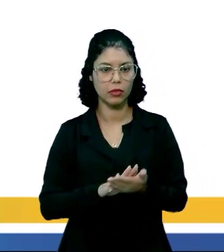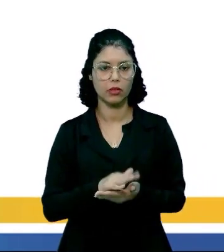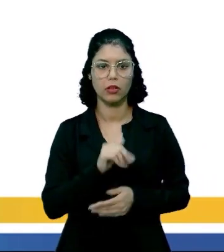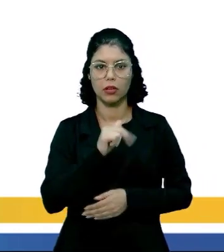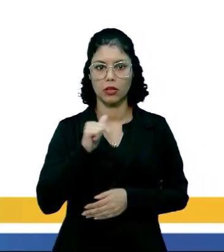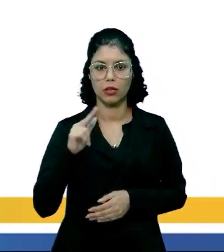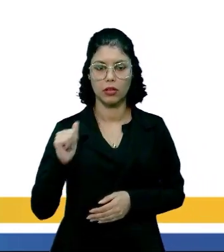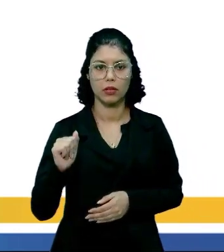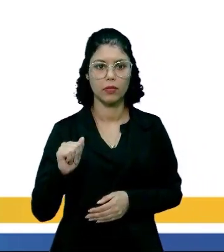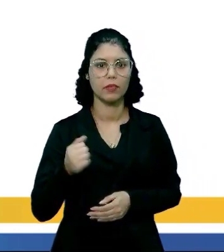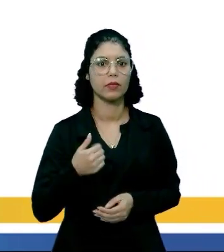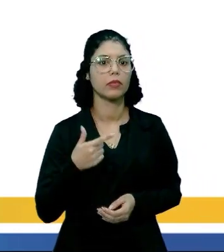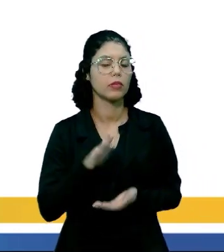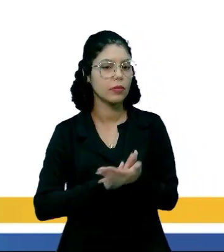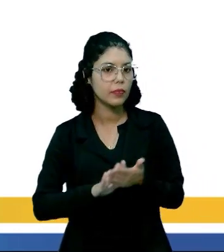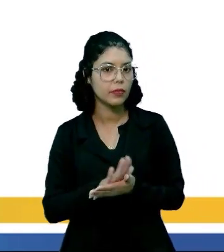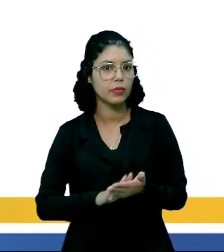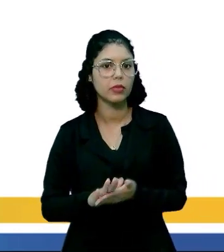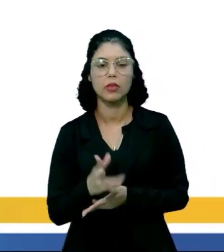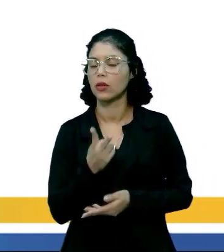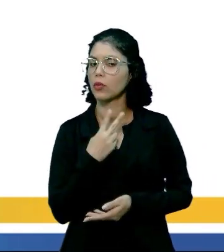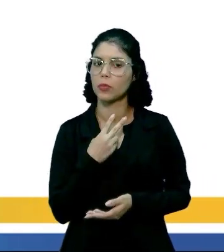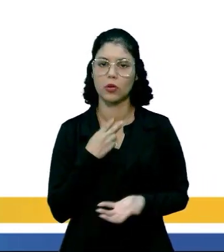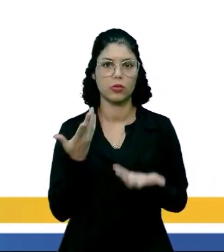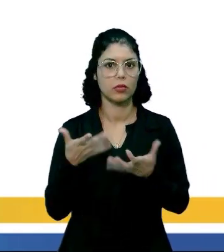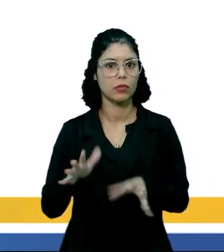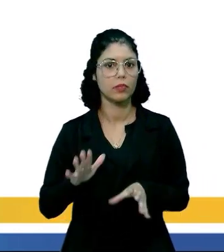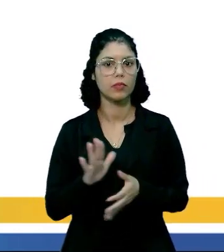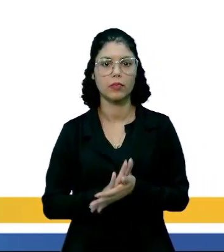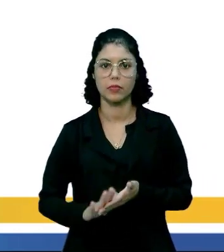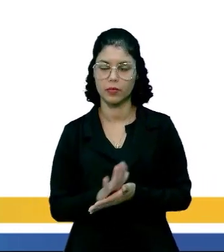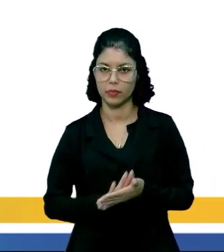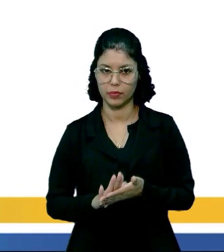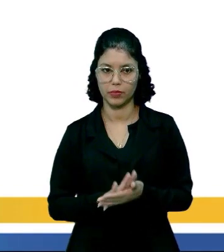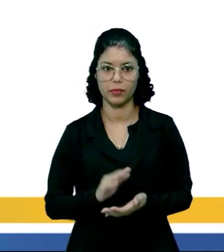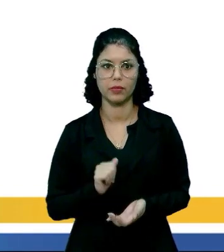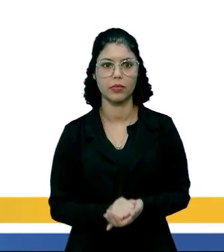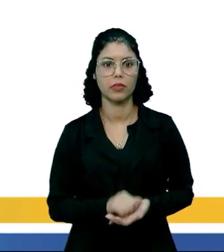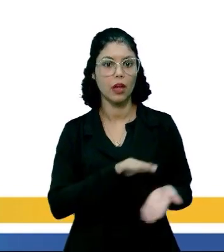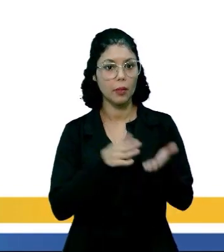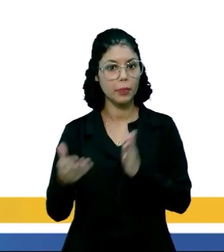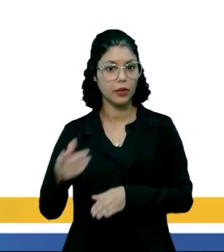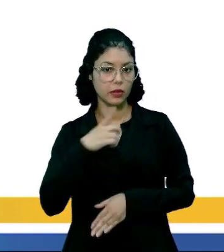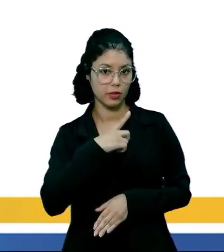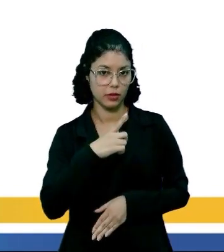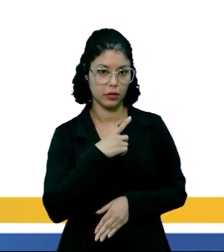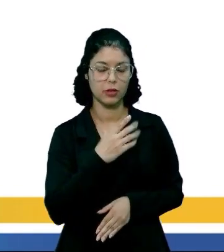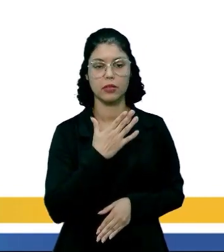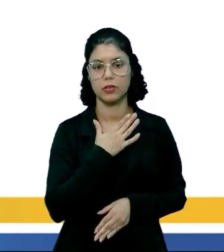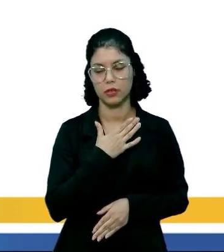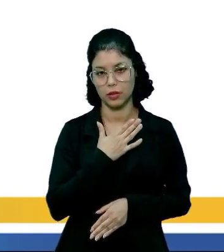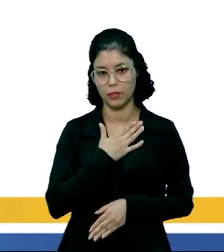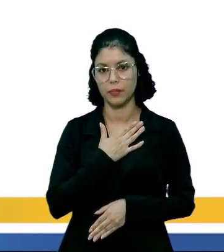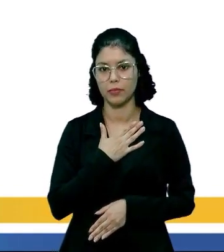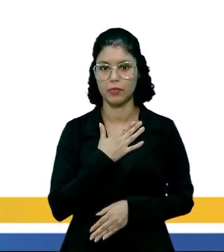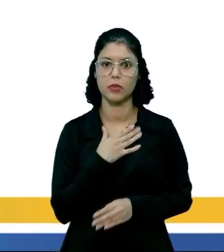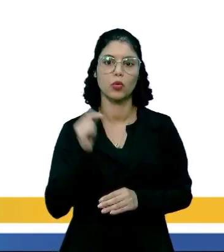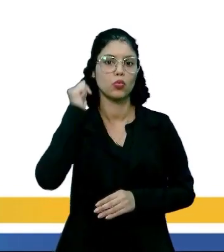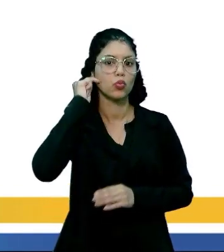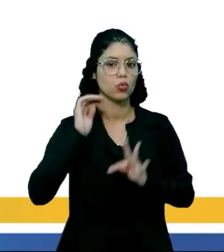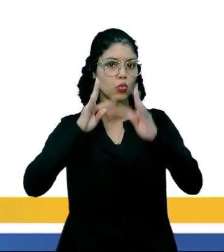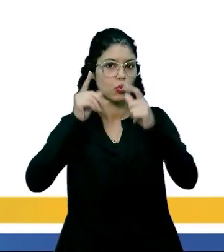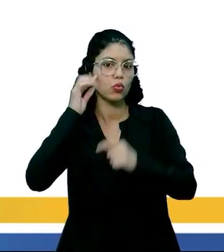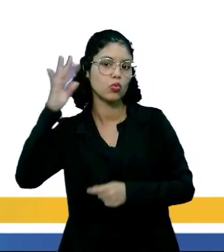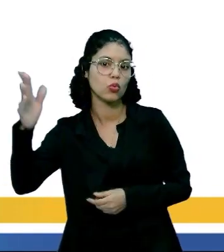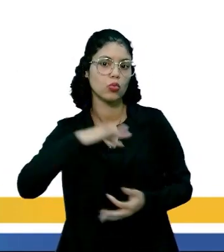nada, nunca serei nada, não posso querer ser nada. A parte isso, Tenho em